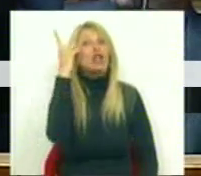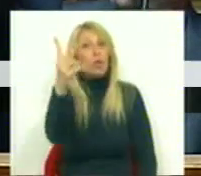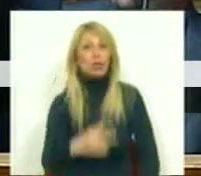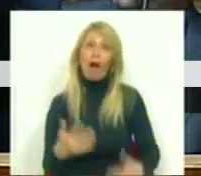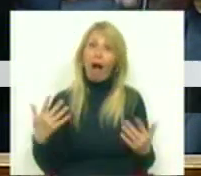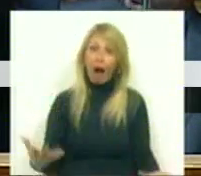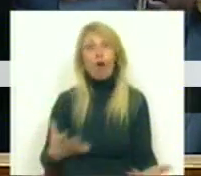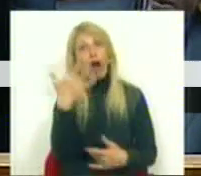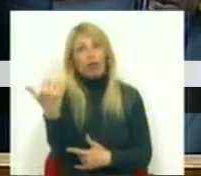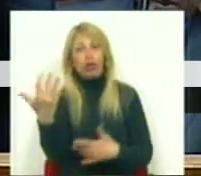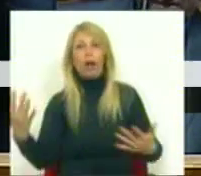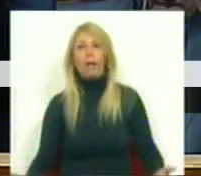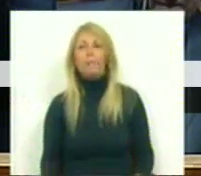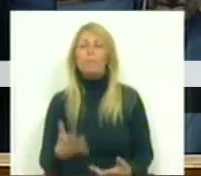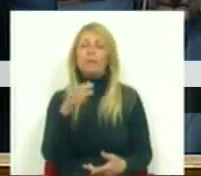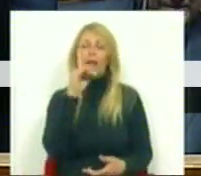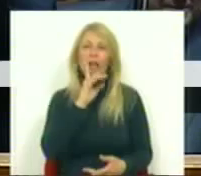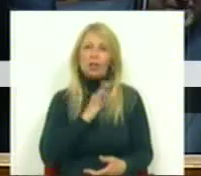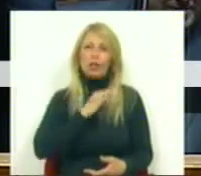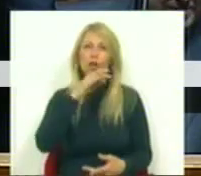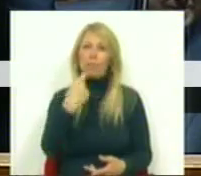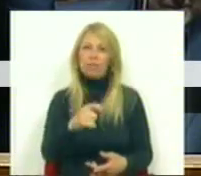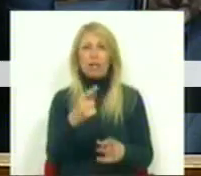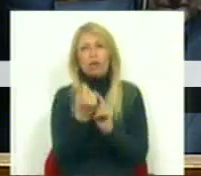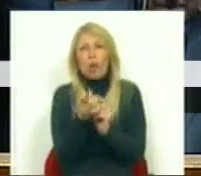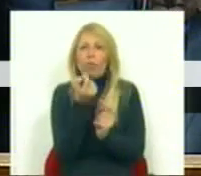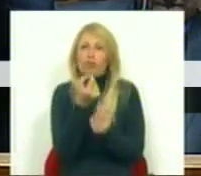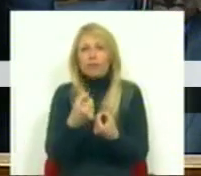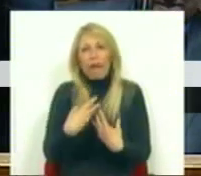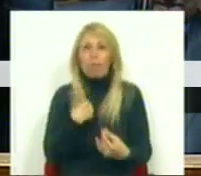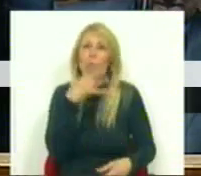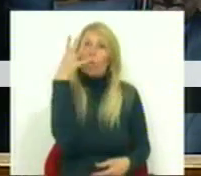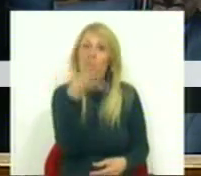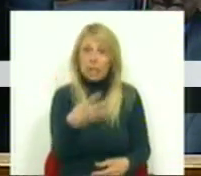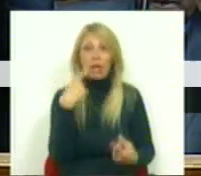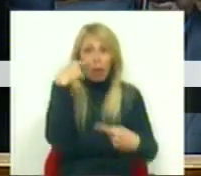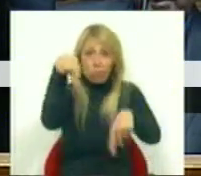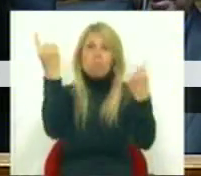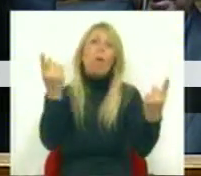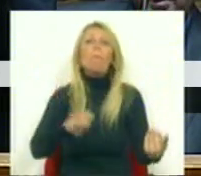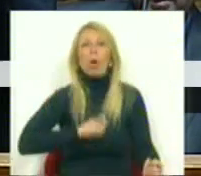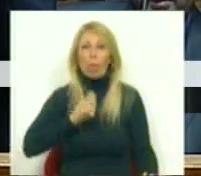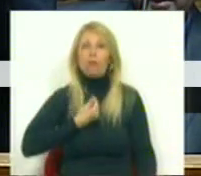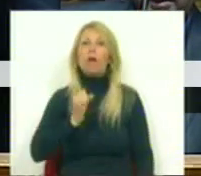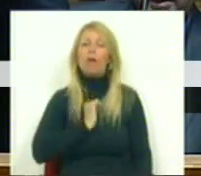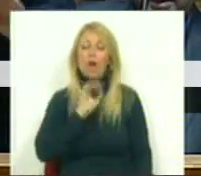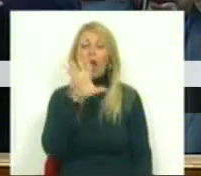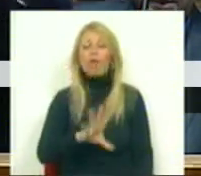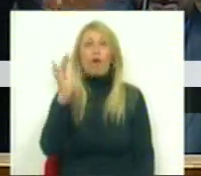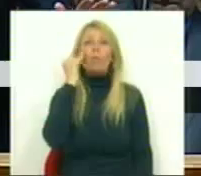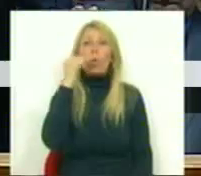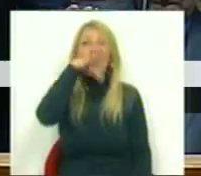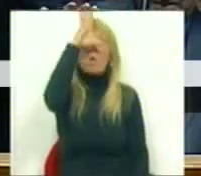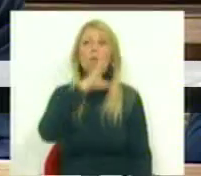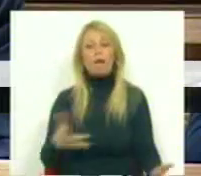só, Sr. Presidente, para deixar registado também, Sr. Primeiro-Ministro, a minha preocupação com a forma como o Governo tem tratado